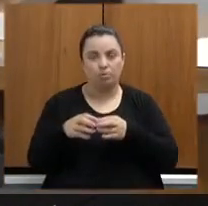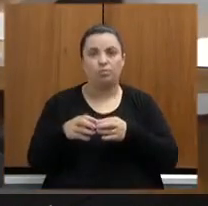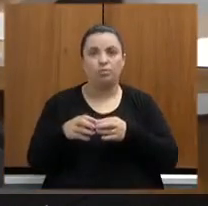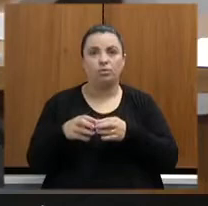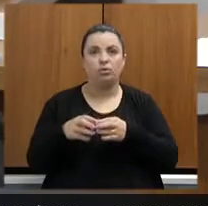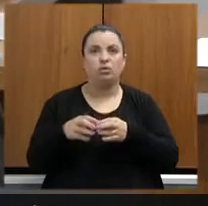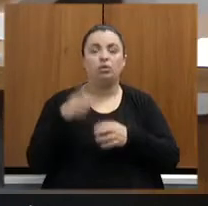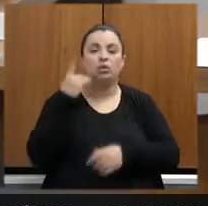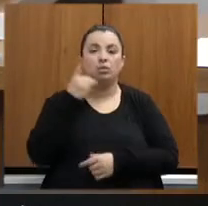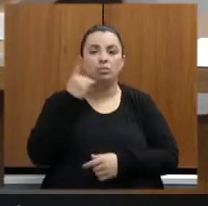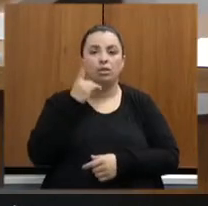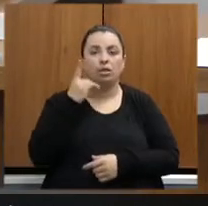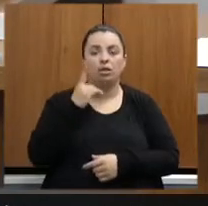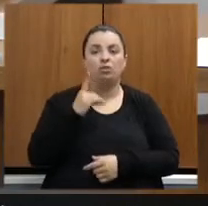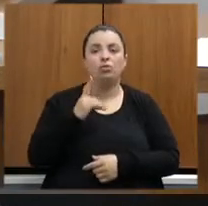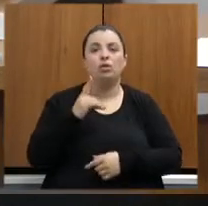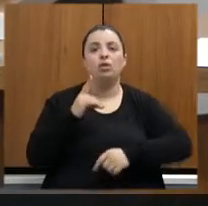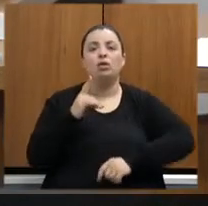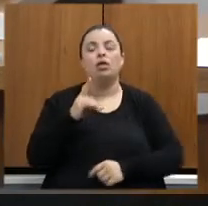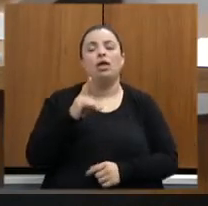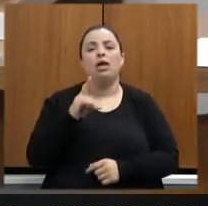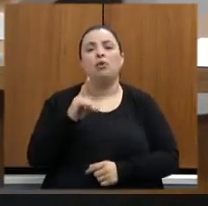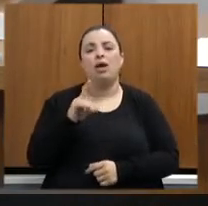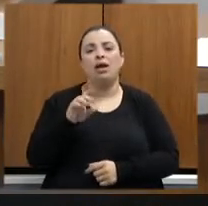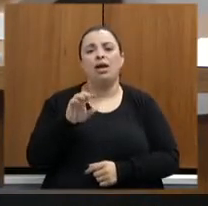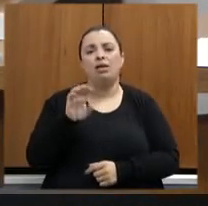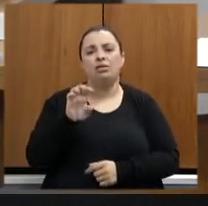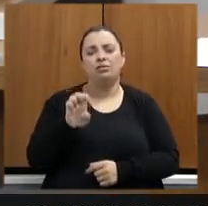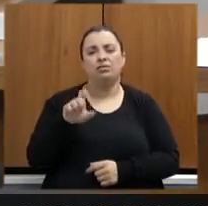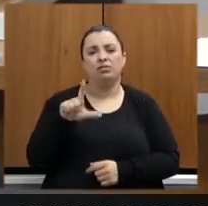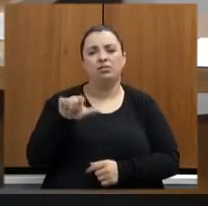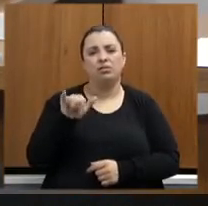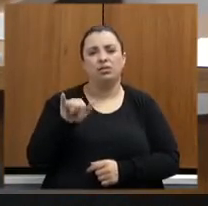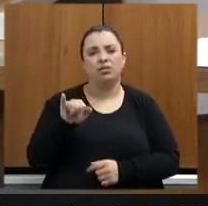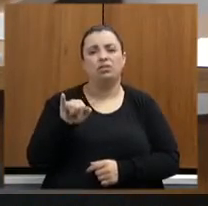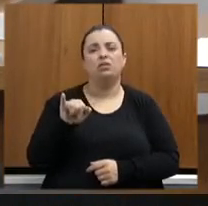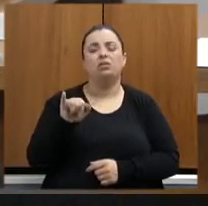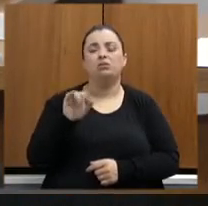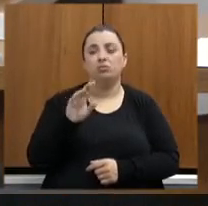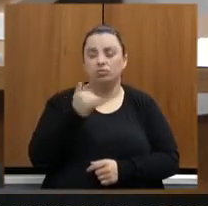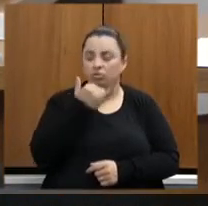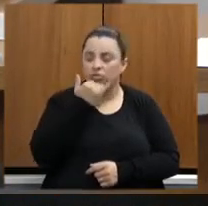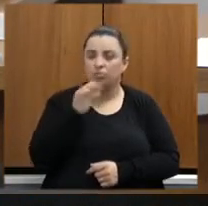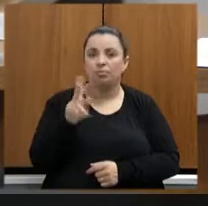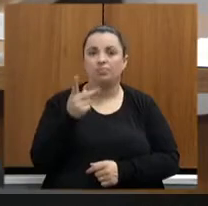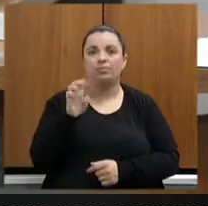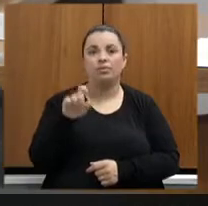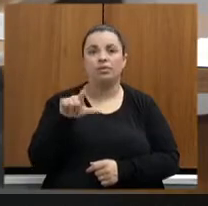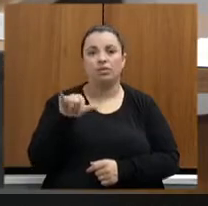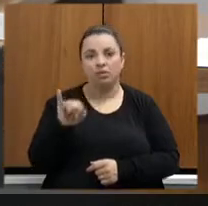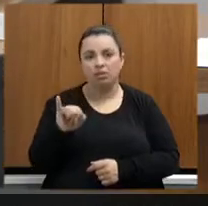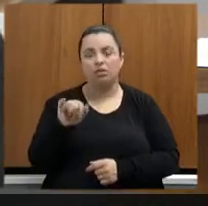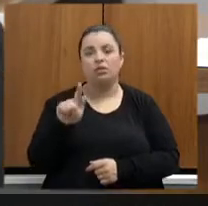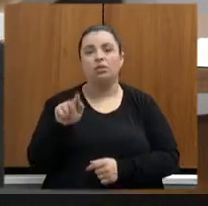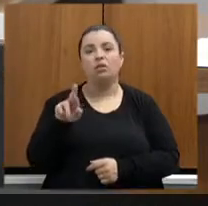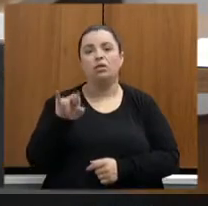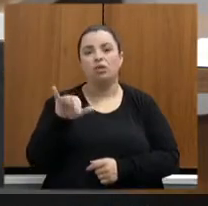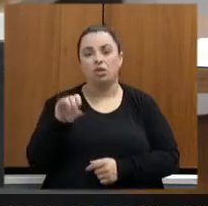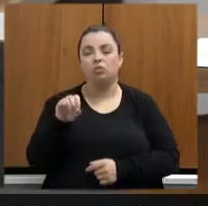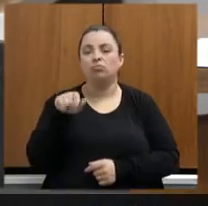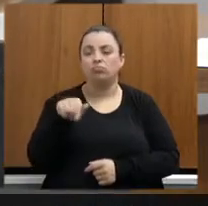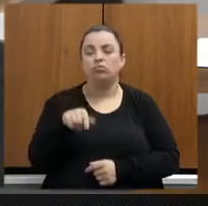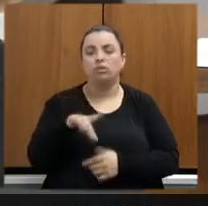deputados e livre parabenizá-lo pela direção é na frente da dessa condição